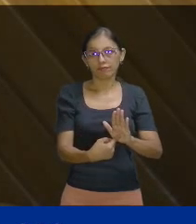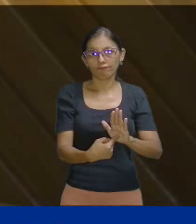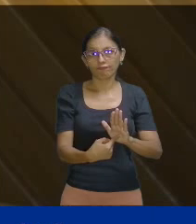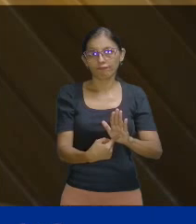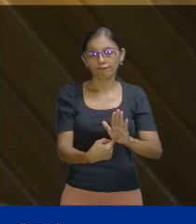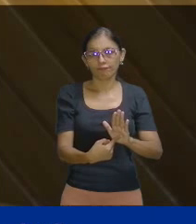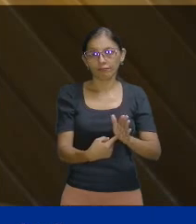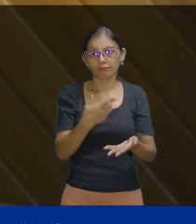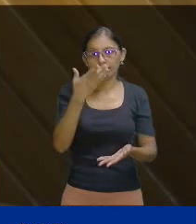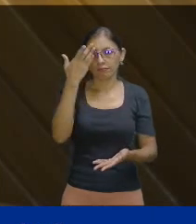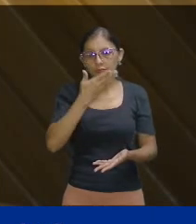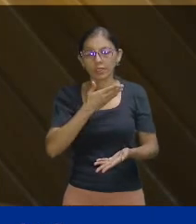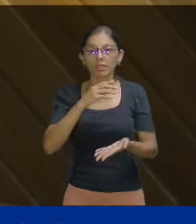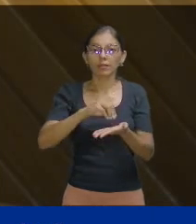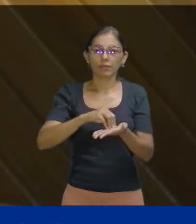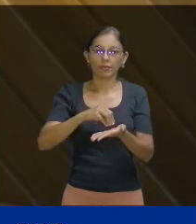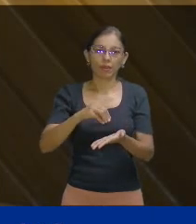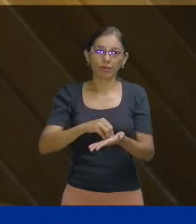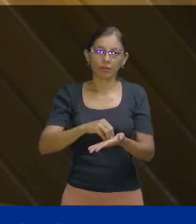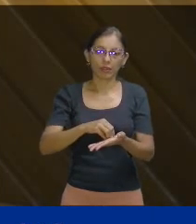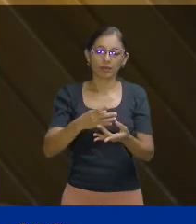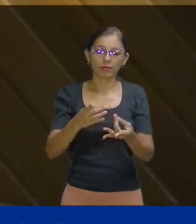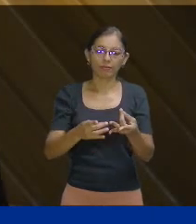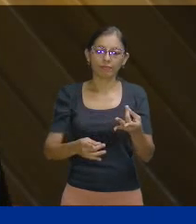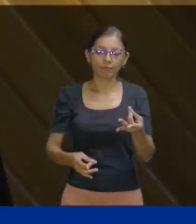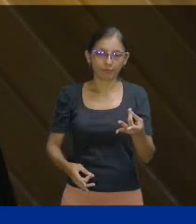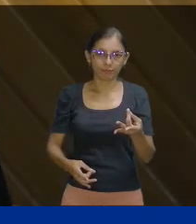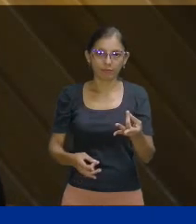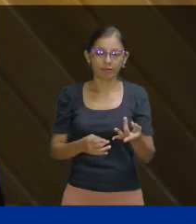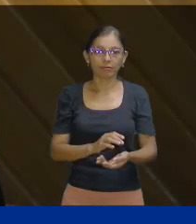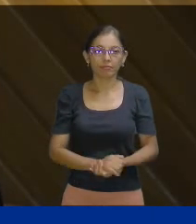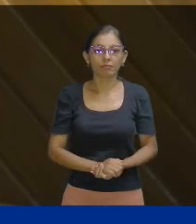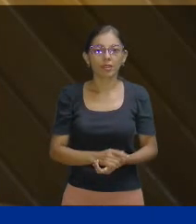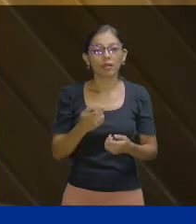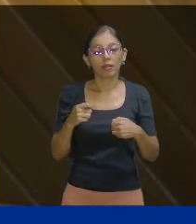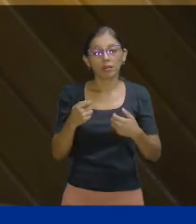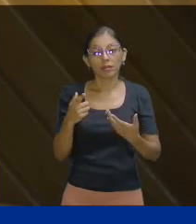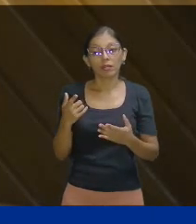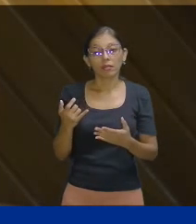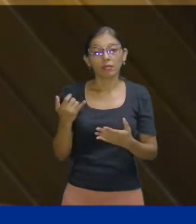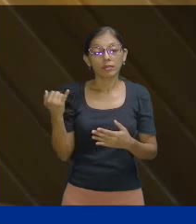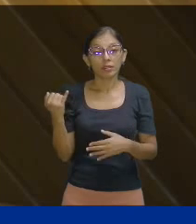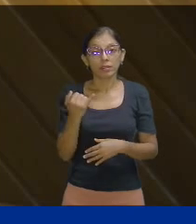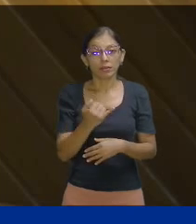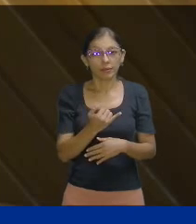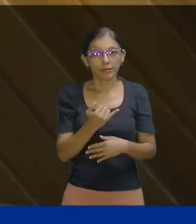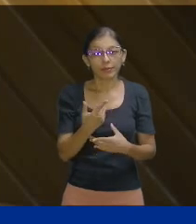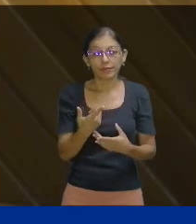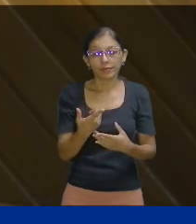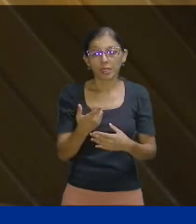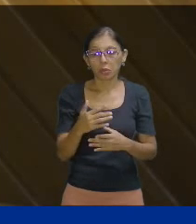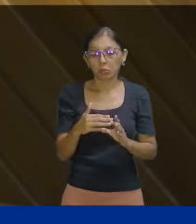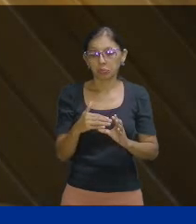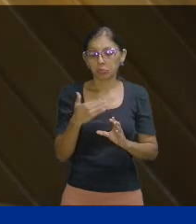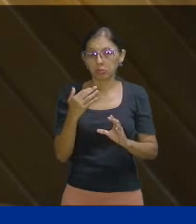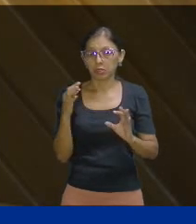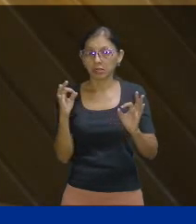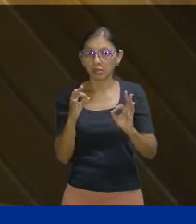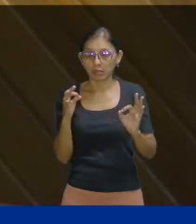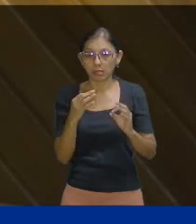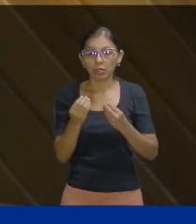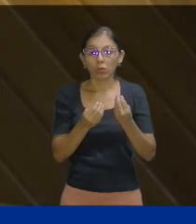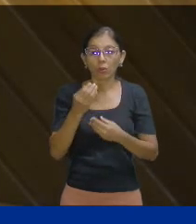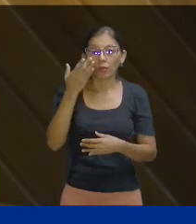demonstrar que não teria recebido o mandado. O Acórdão